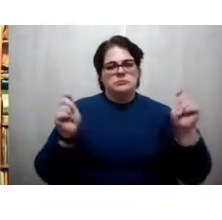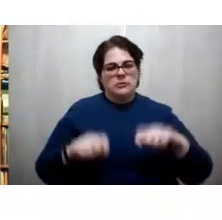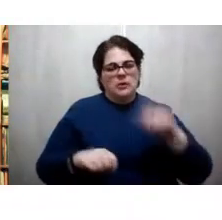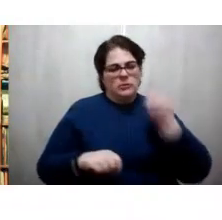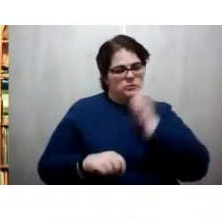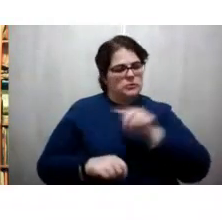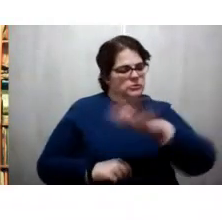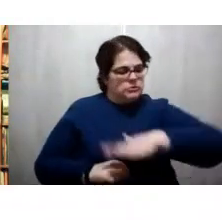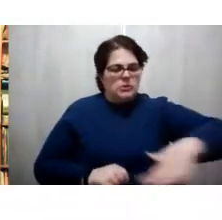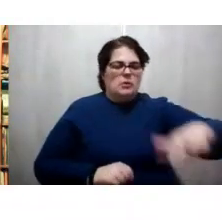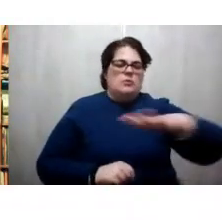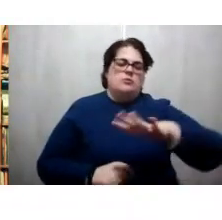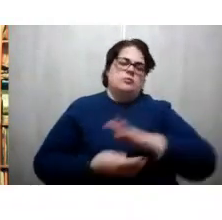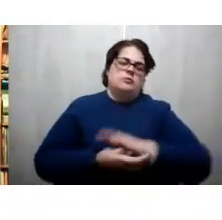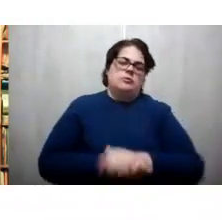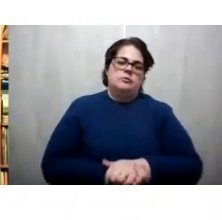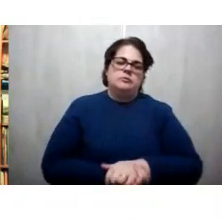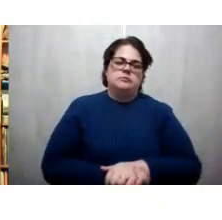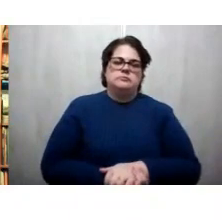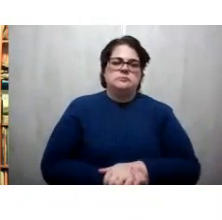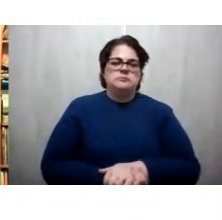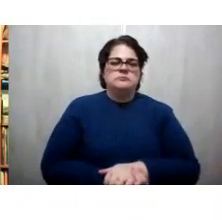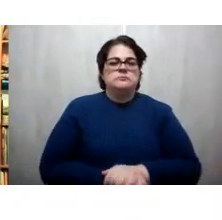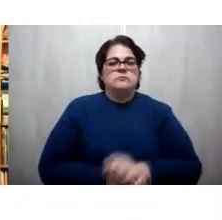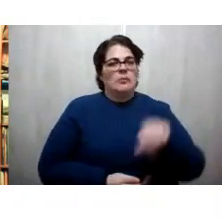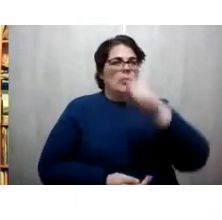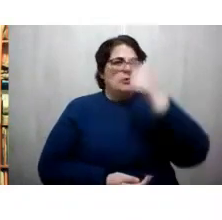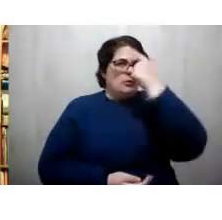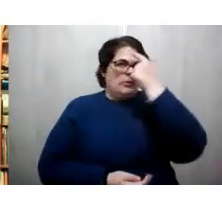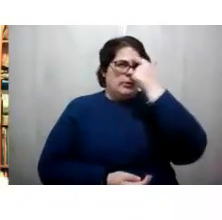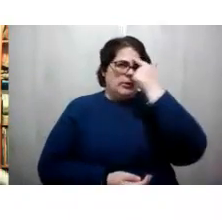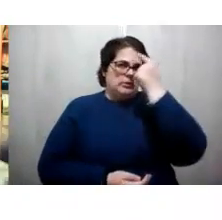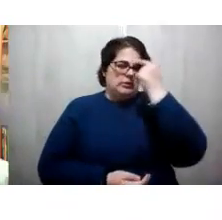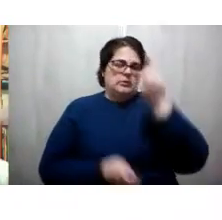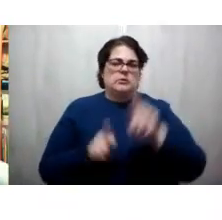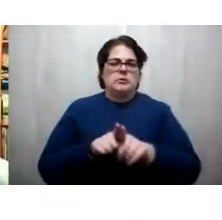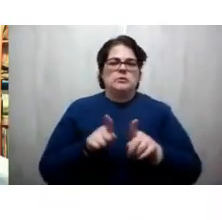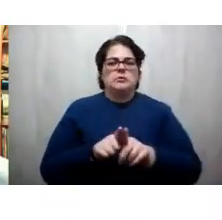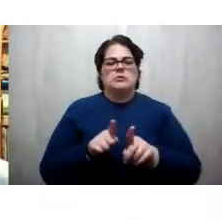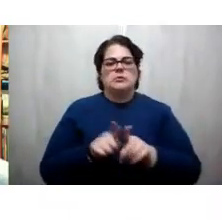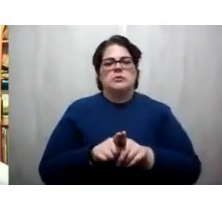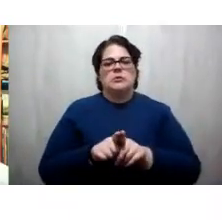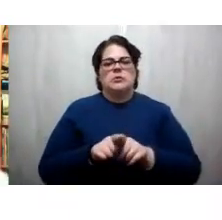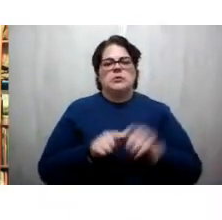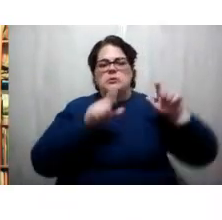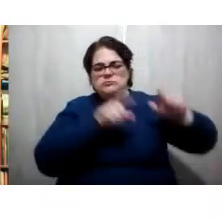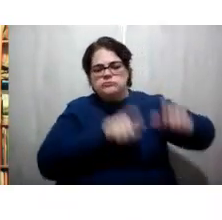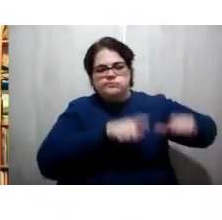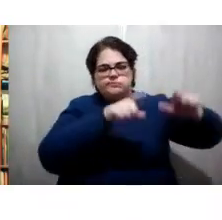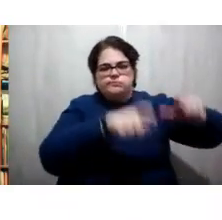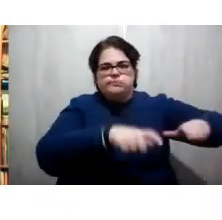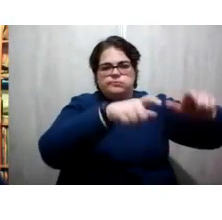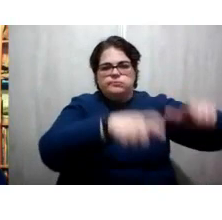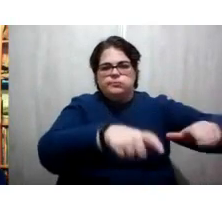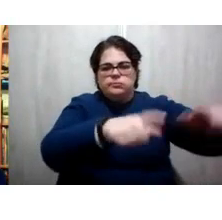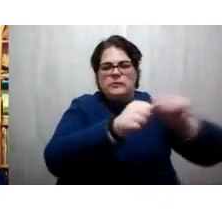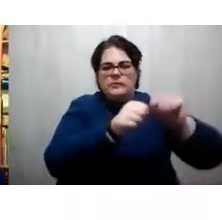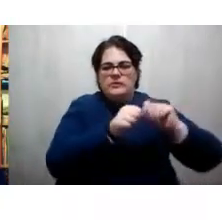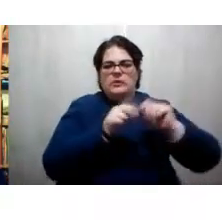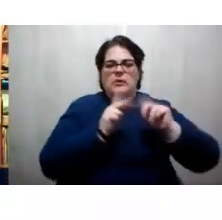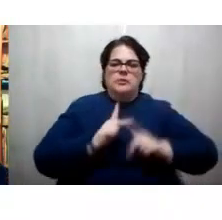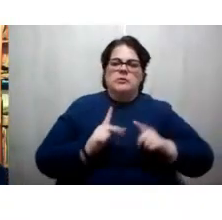um todo. O que pensamos, talvez, fosse a instalação de várias cabines ou que as pessoas